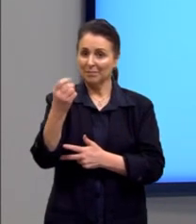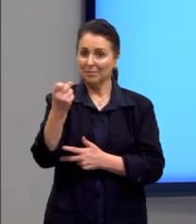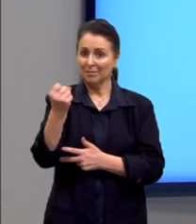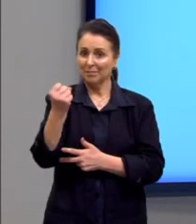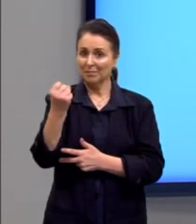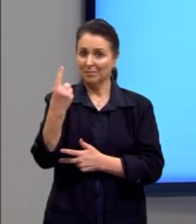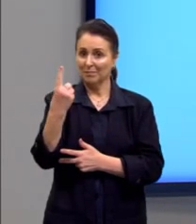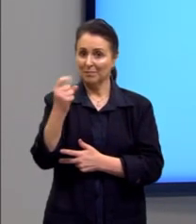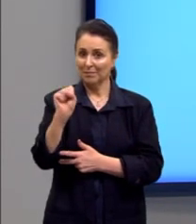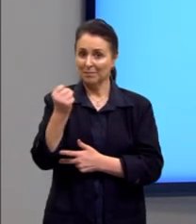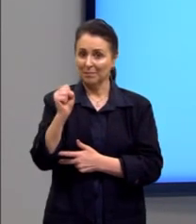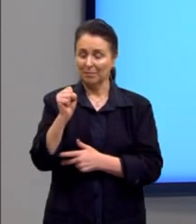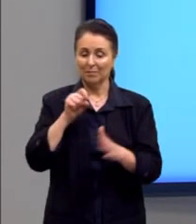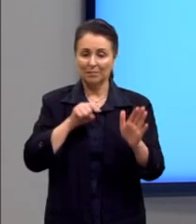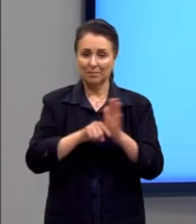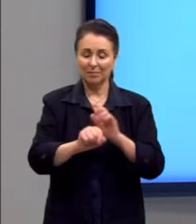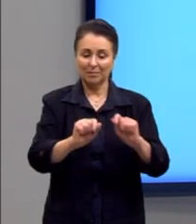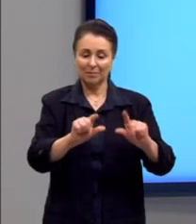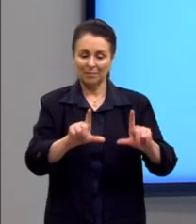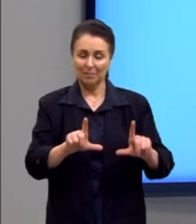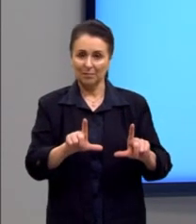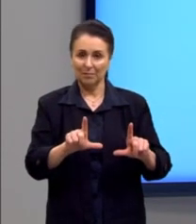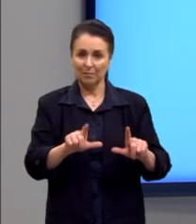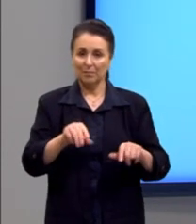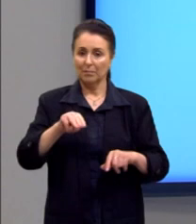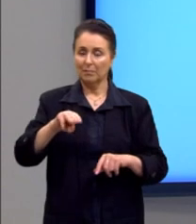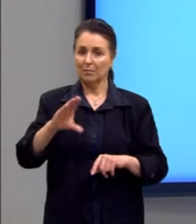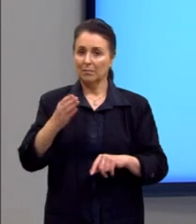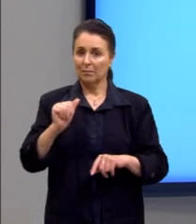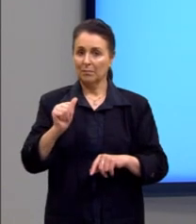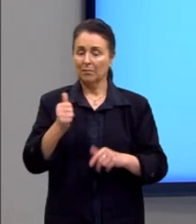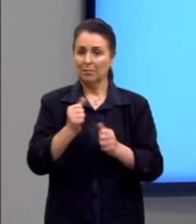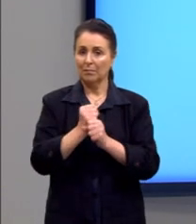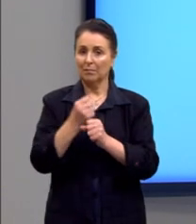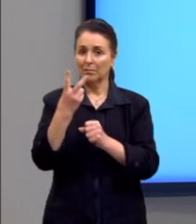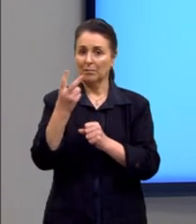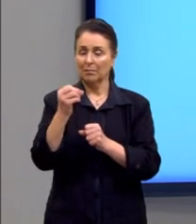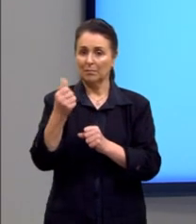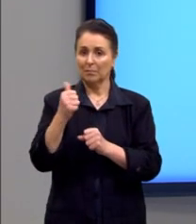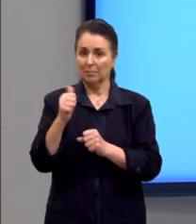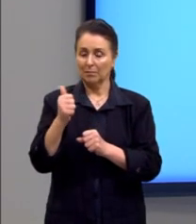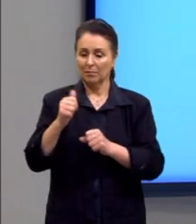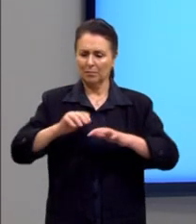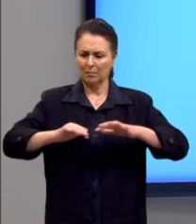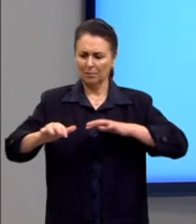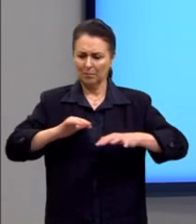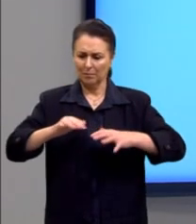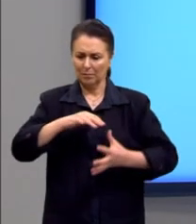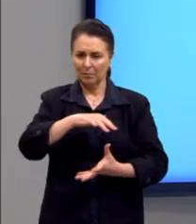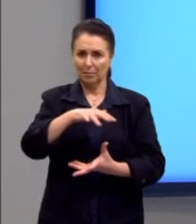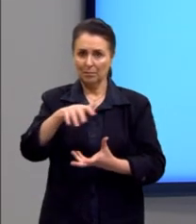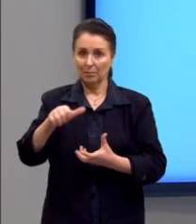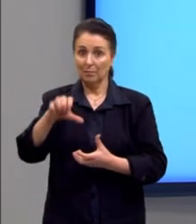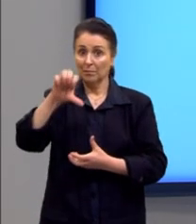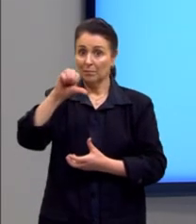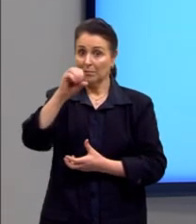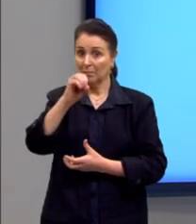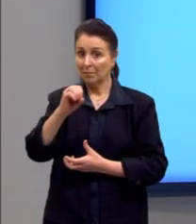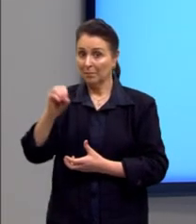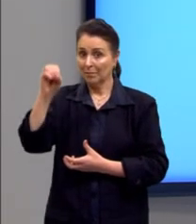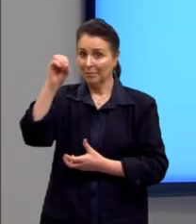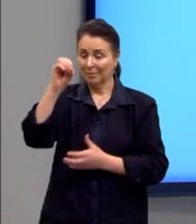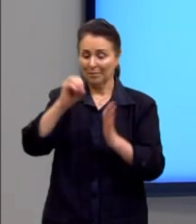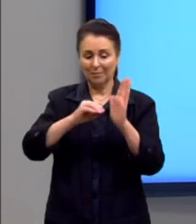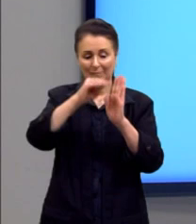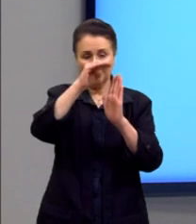a nossa questão diz o seguinte em março de 2011 um terremoto de 9 graus de magnitude na escala